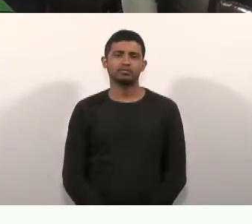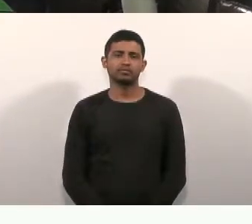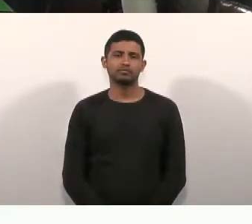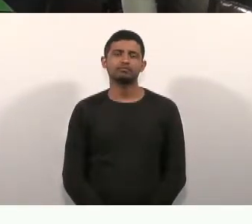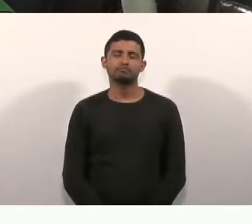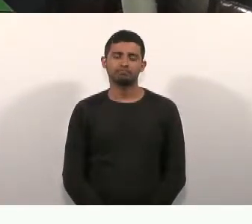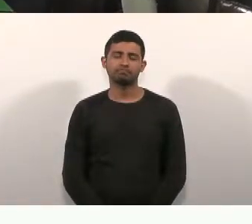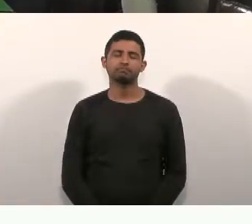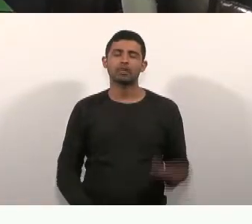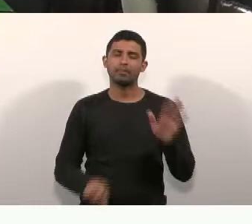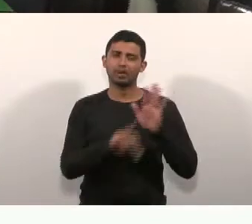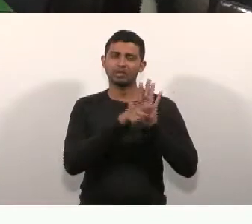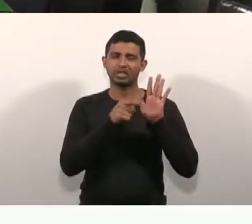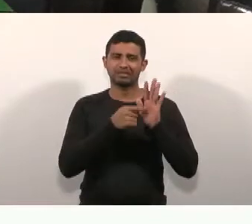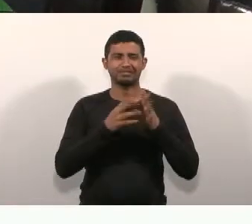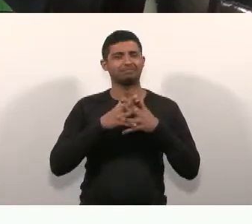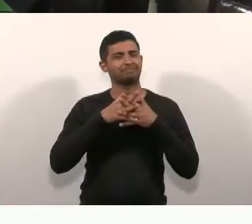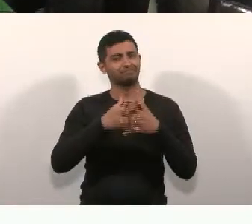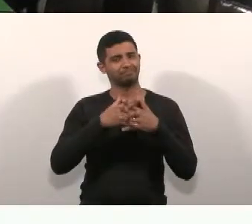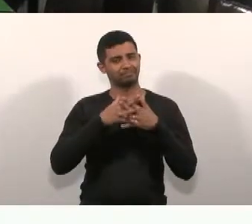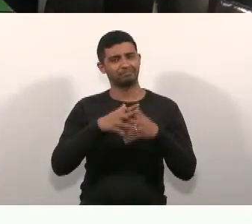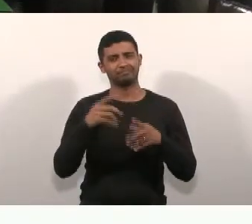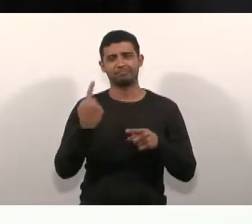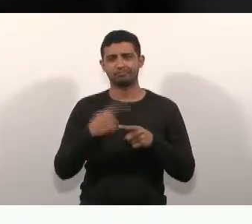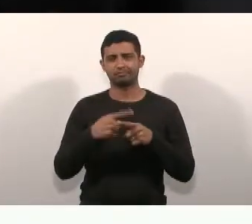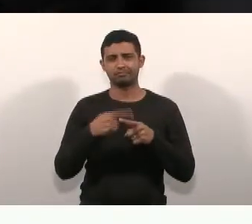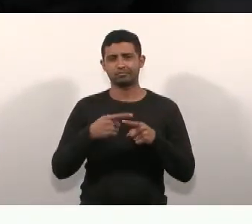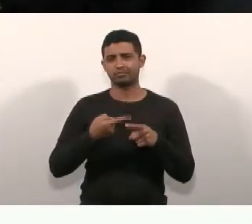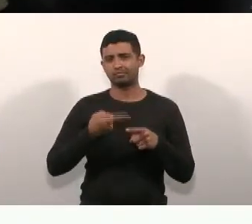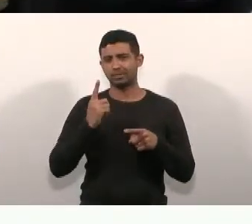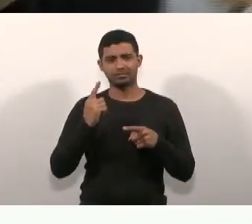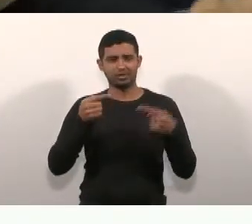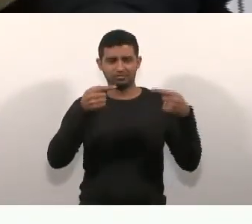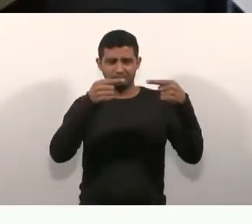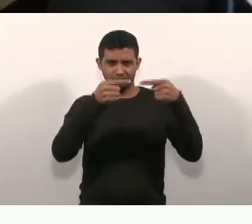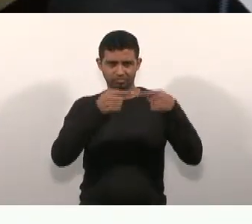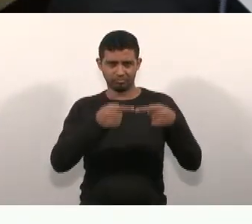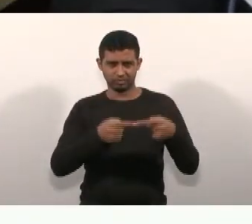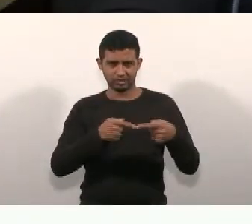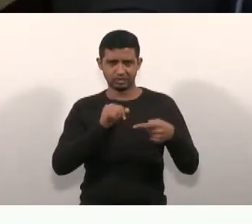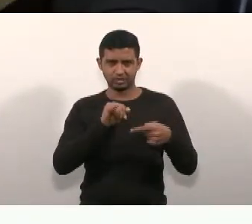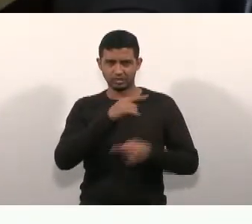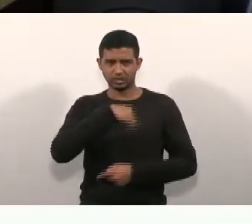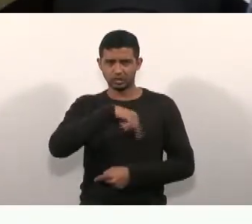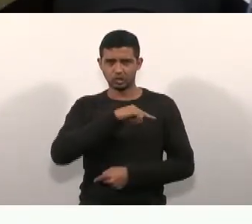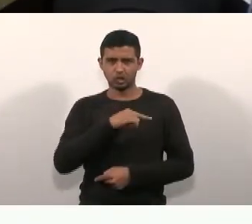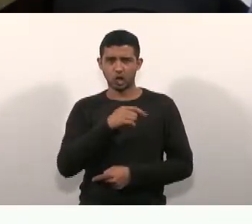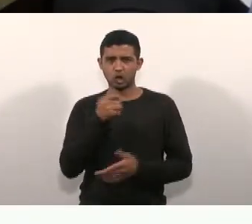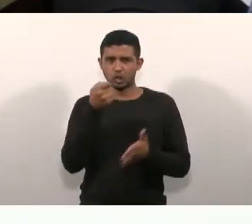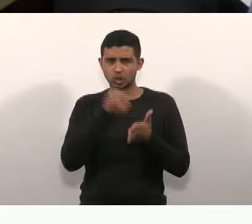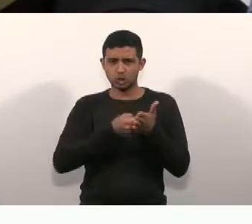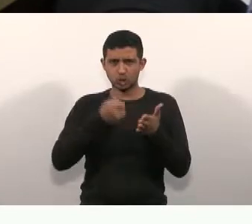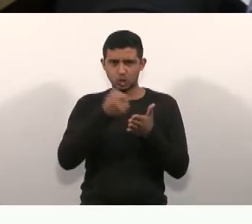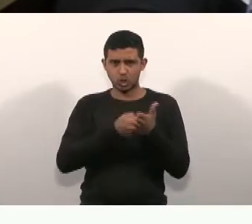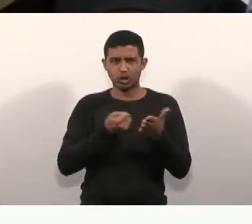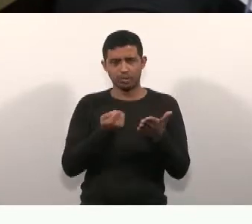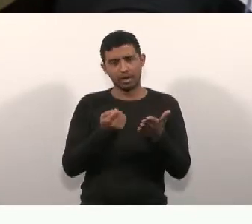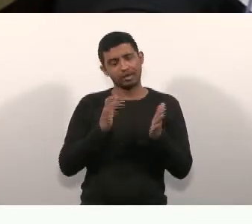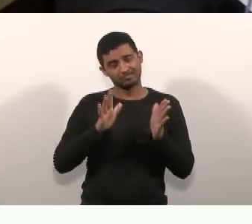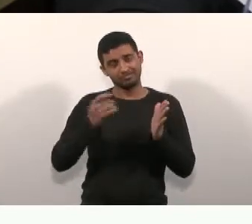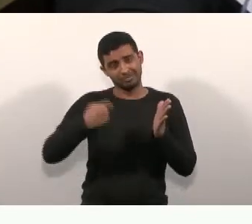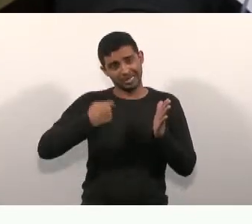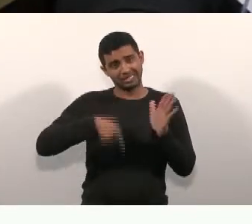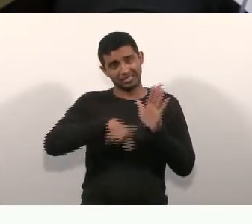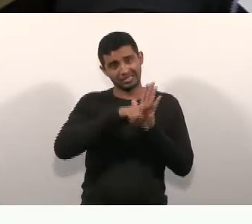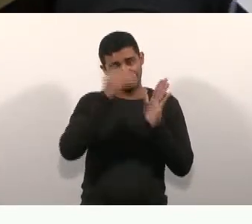realmente um projeto complicado, porque, primeira aplicação, que se nós formos cobrar e tem que ser dessa forma,